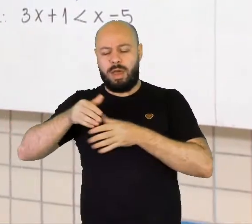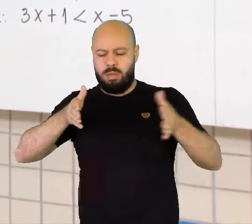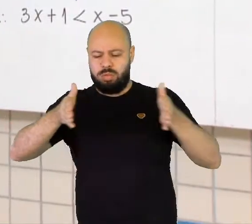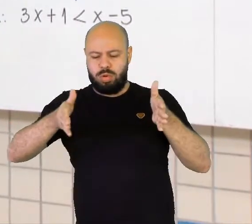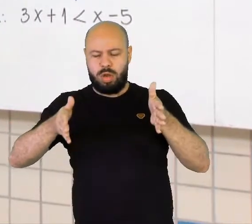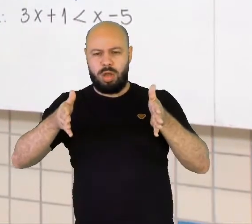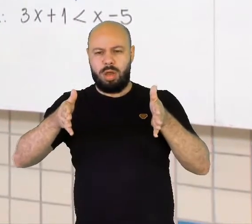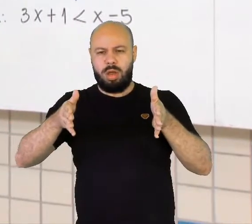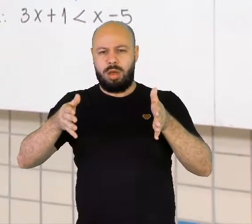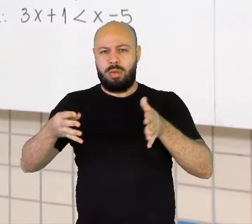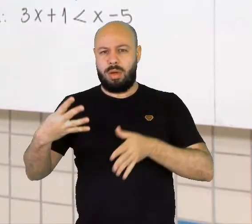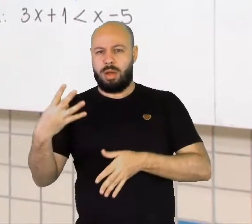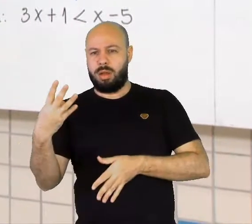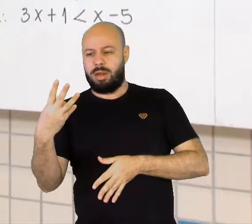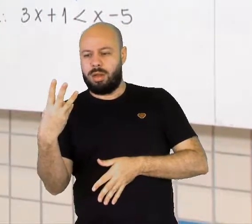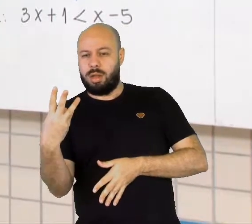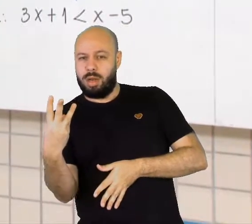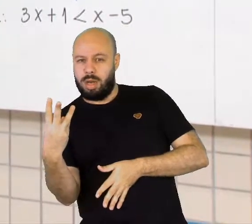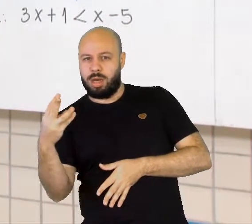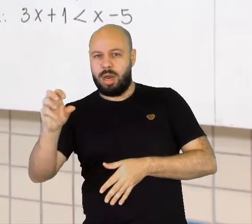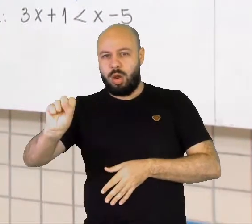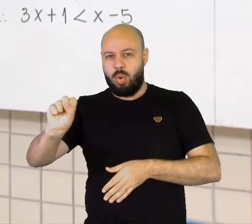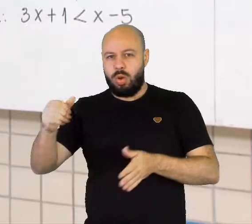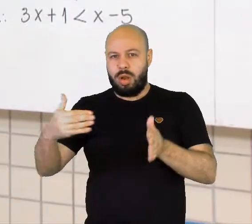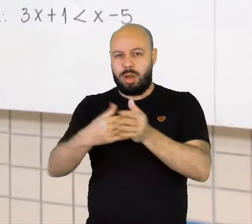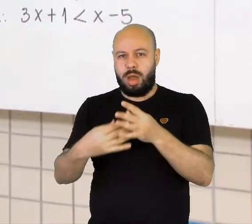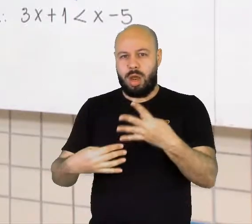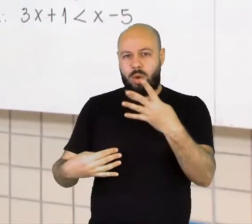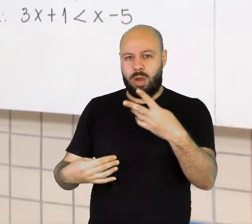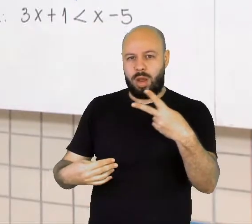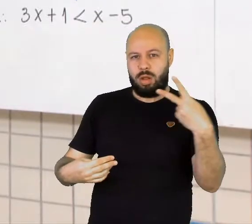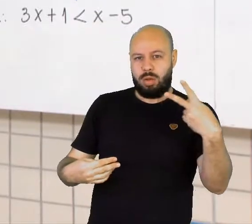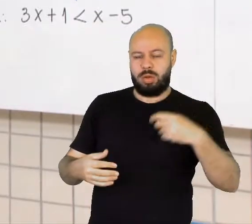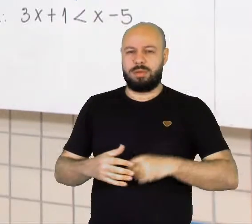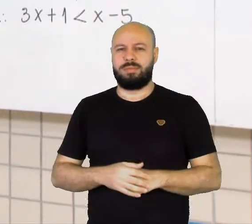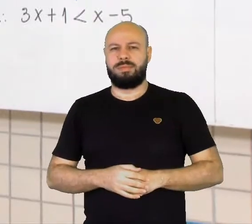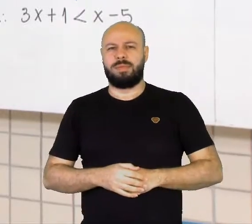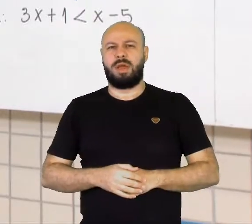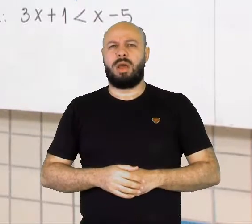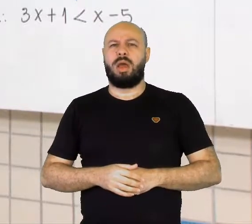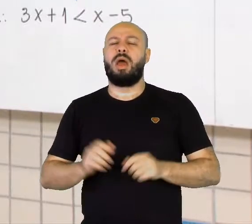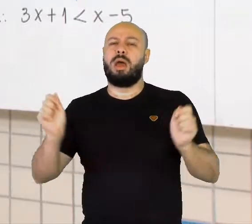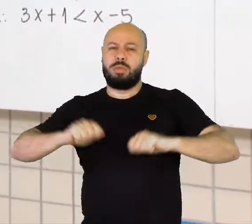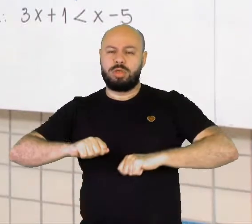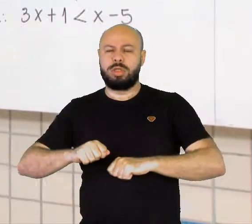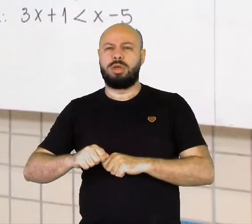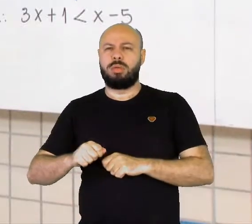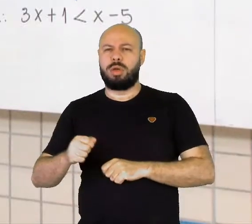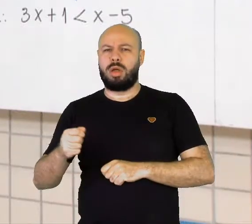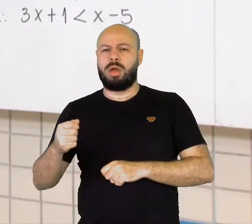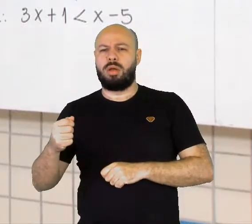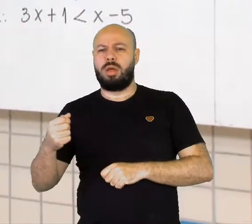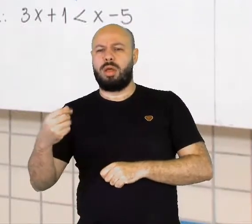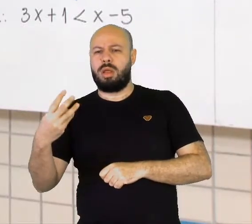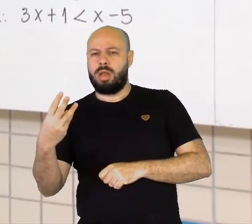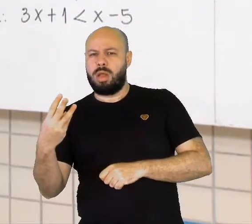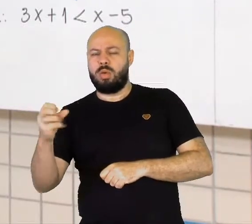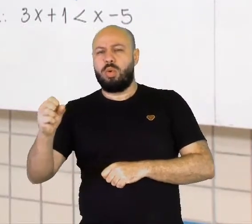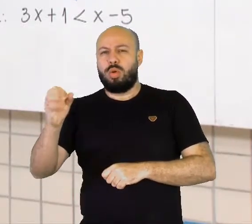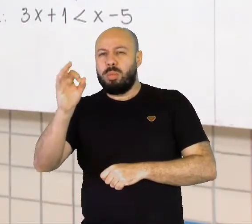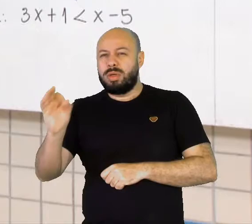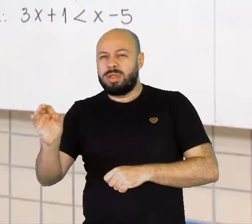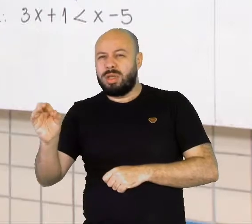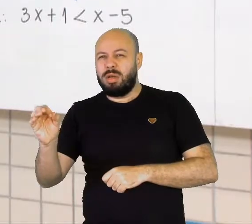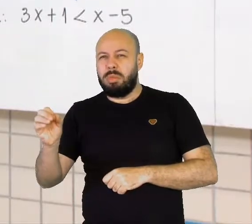42% e 38%. Ele pode estar com 42% das intenções de voto, com 41%, com